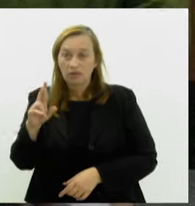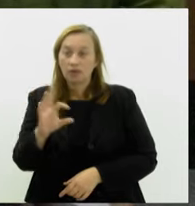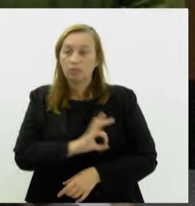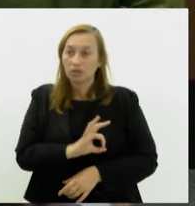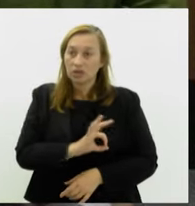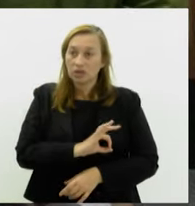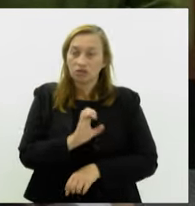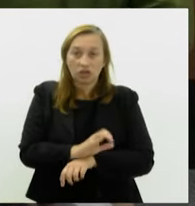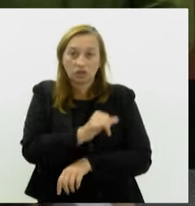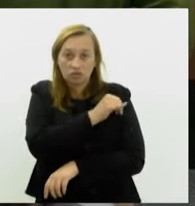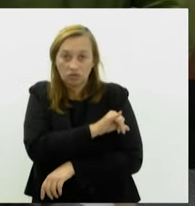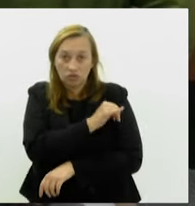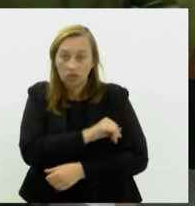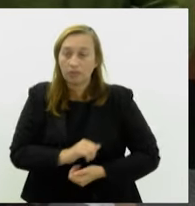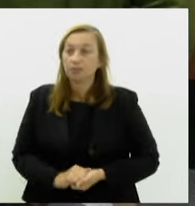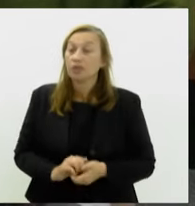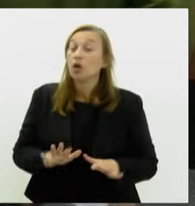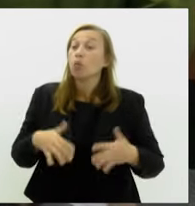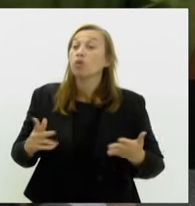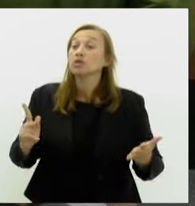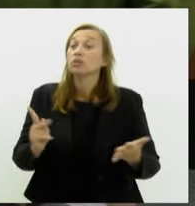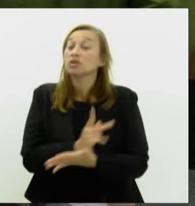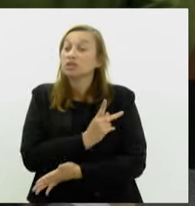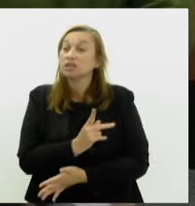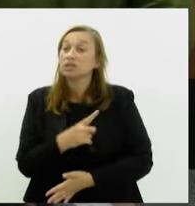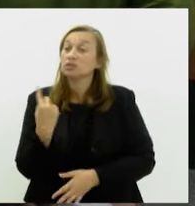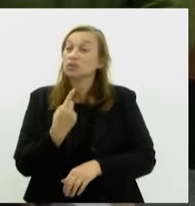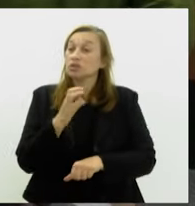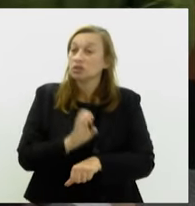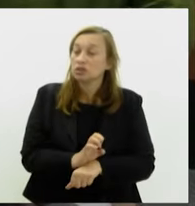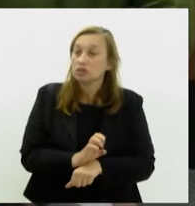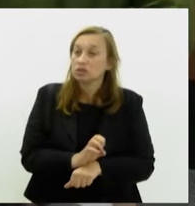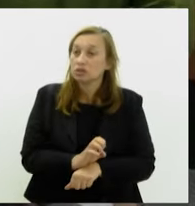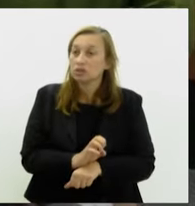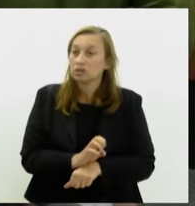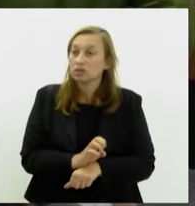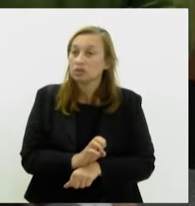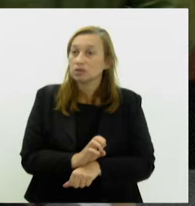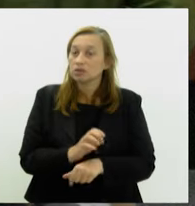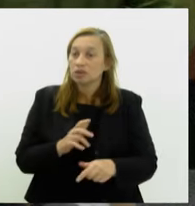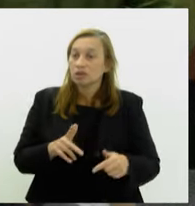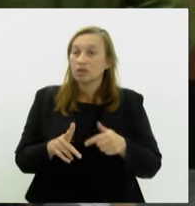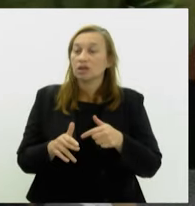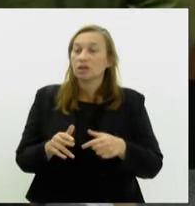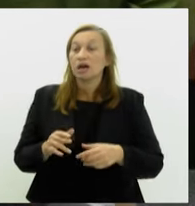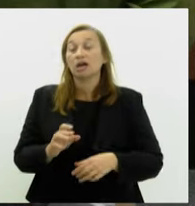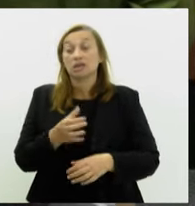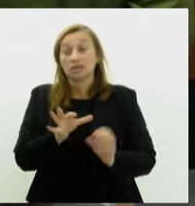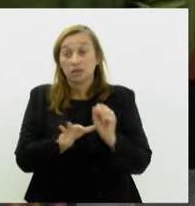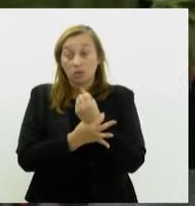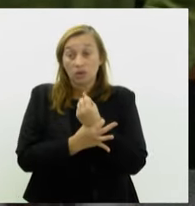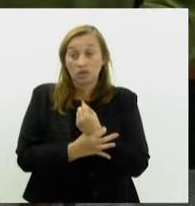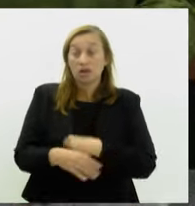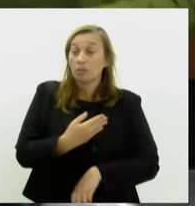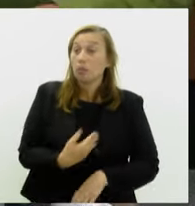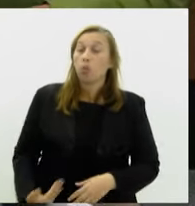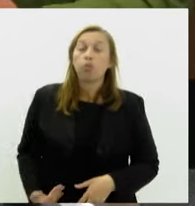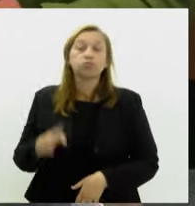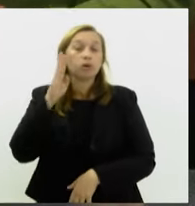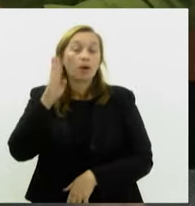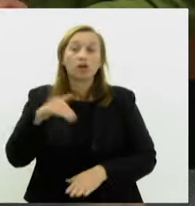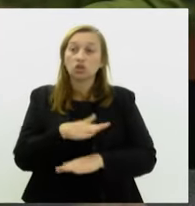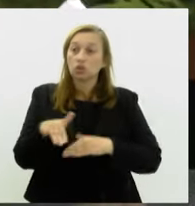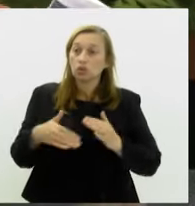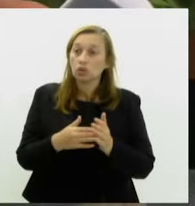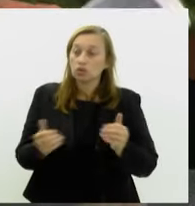Janeiro, quando acontecia no nosso Estado a intervenção na segurança pública. É fundamental que todos os